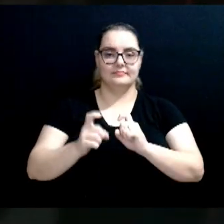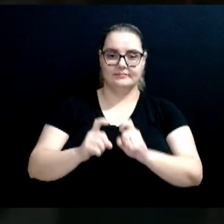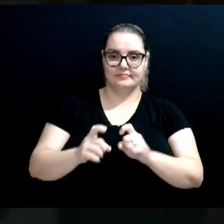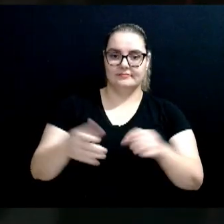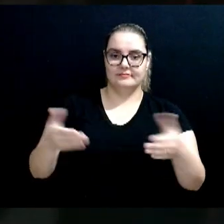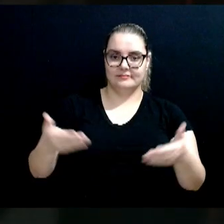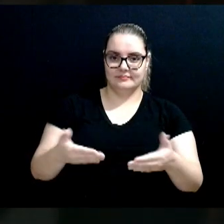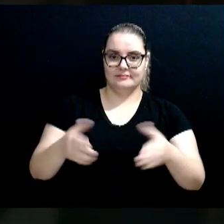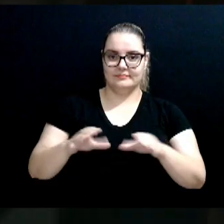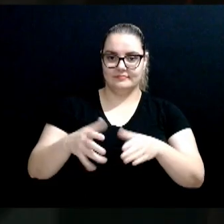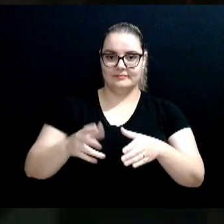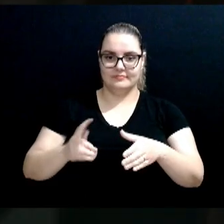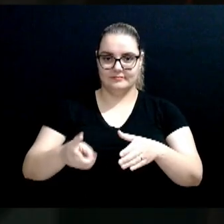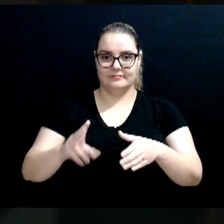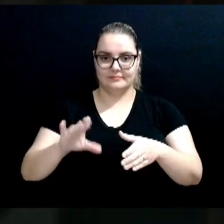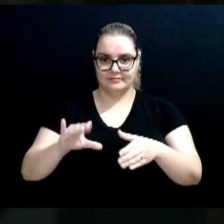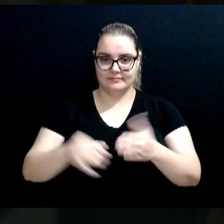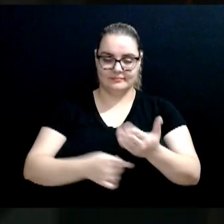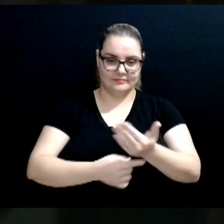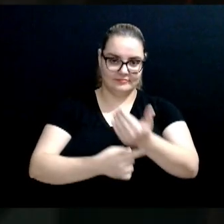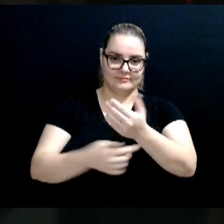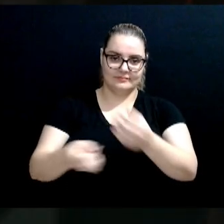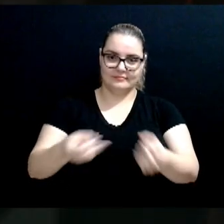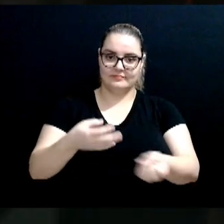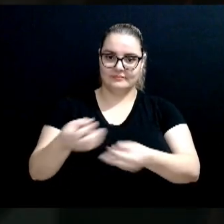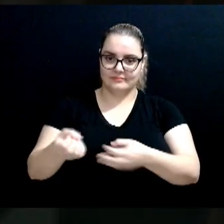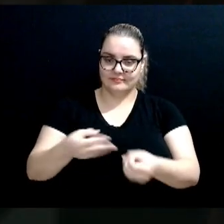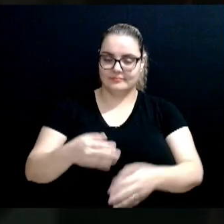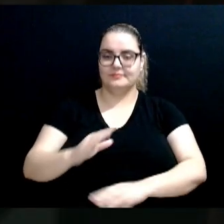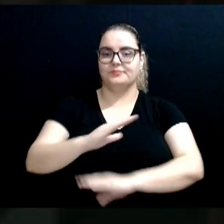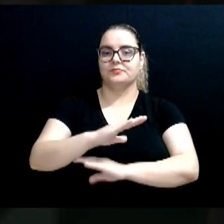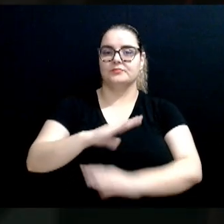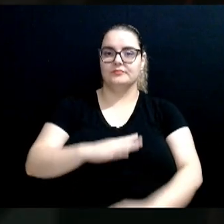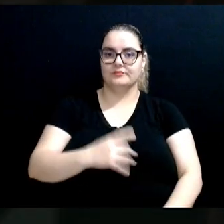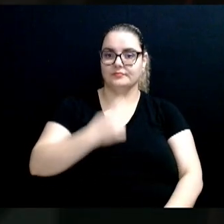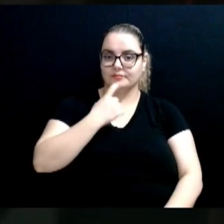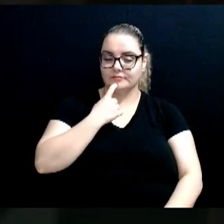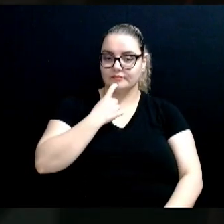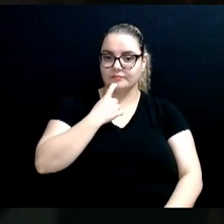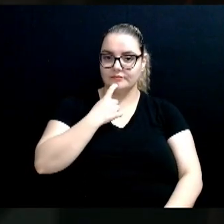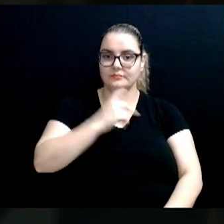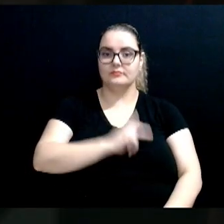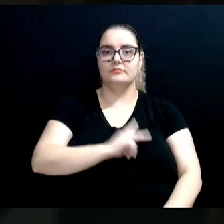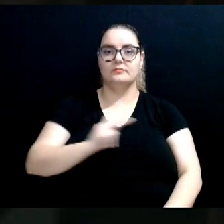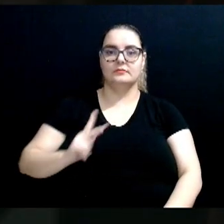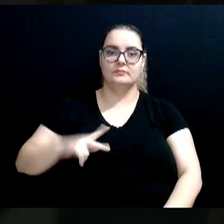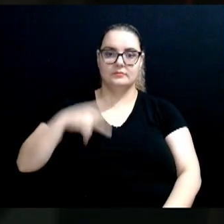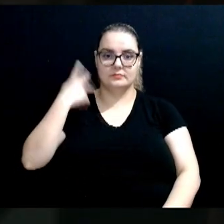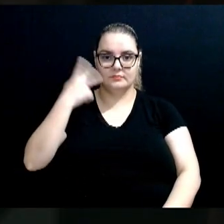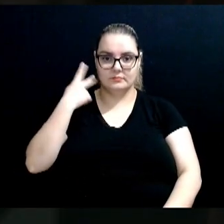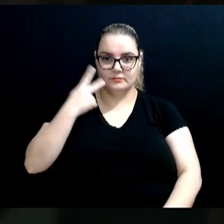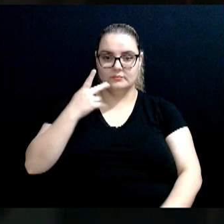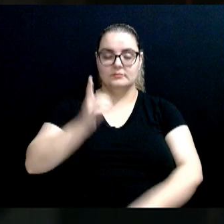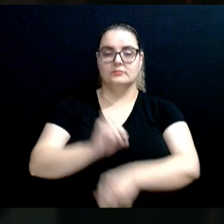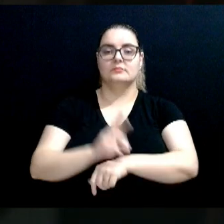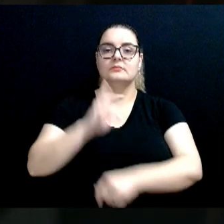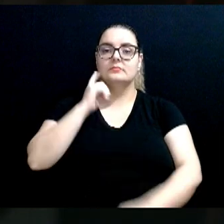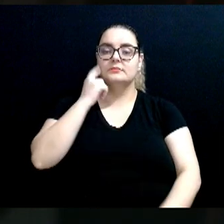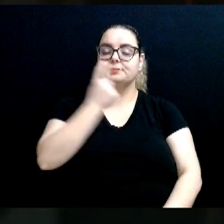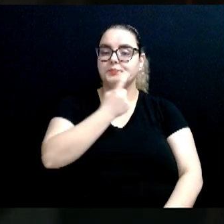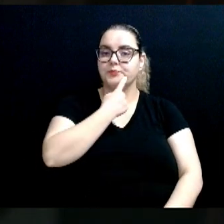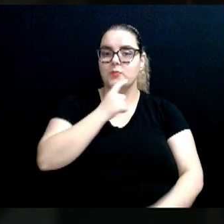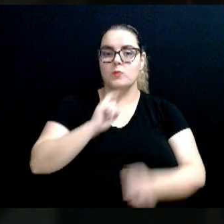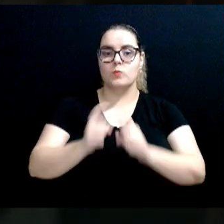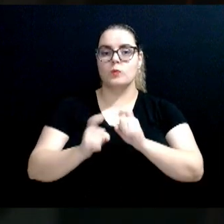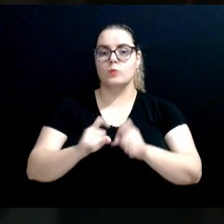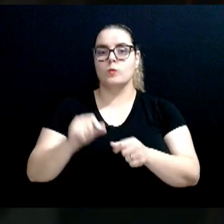de Ciência, Tecnologia e Inovação da Câmara de Campinas, que é presidida pelo vereador Dr. Ianco, e essa reunião será realizada